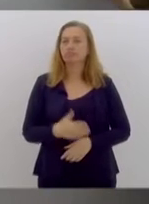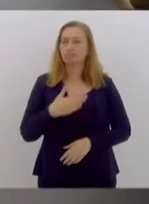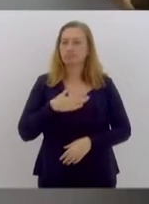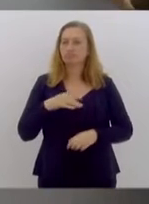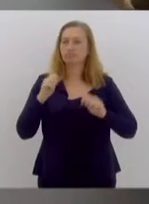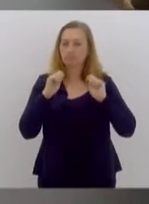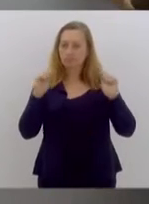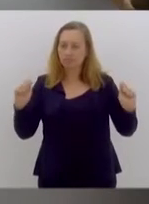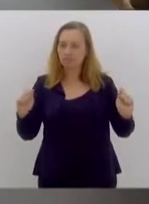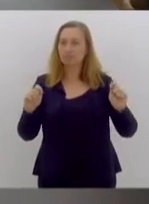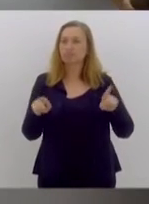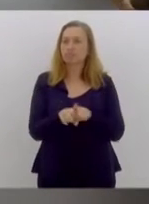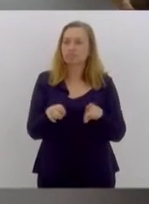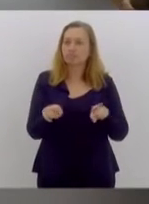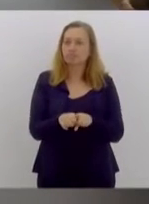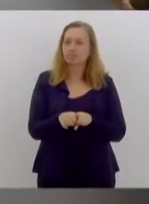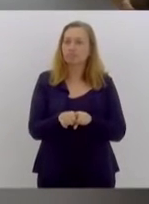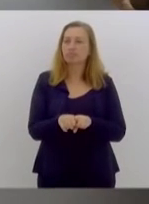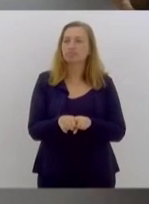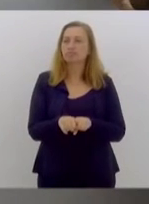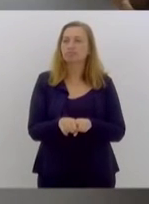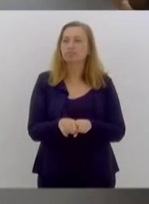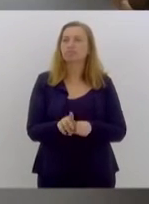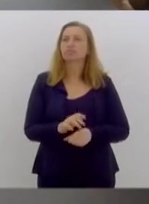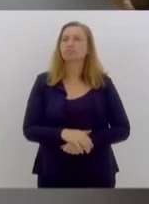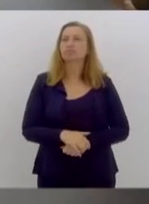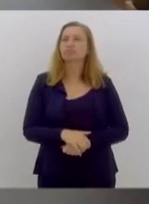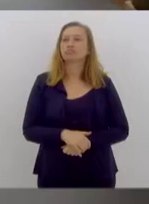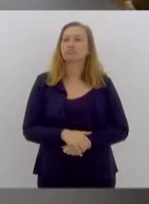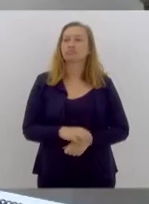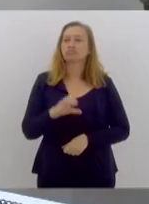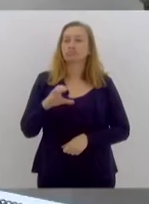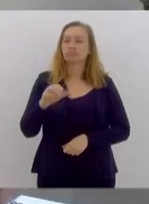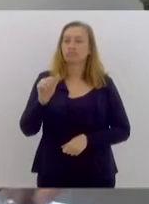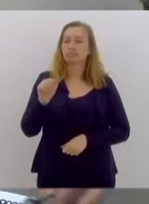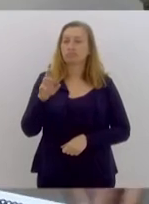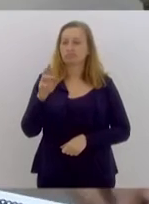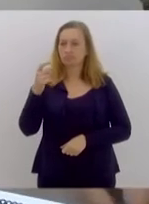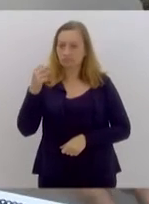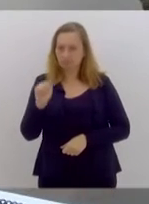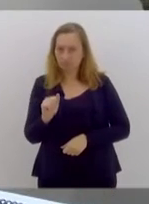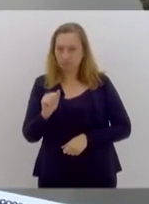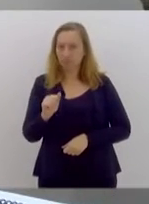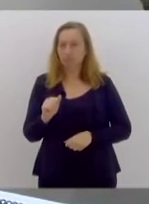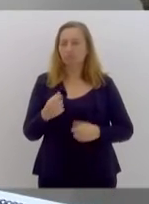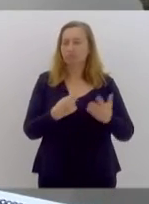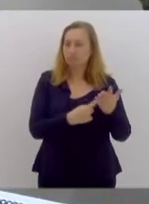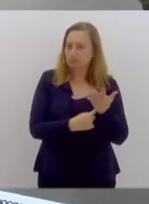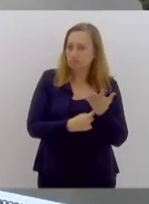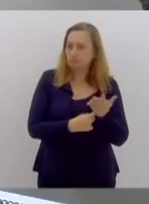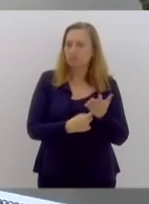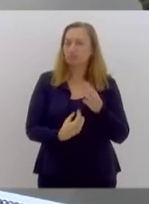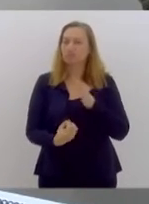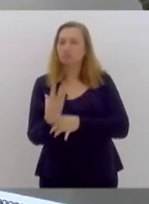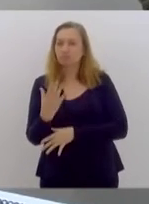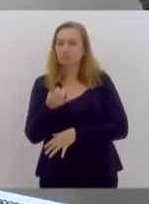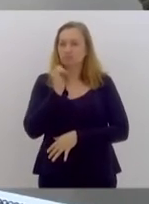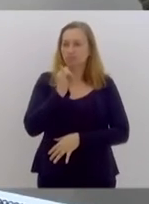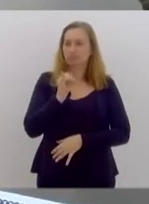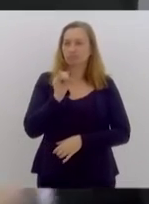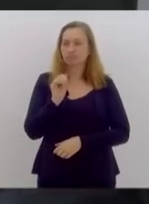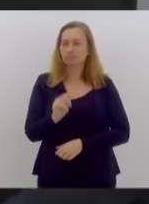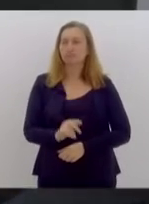Assessoria e mais especialmente ainda e mais enfaticamente ainda a Carla fellows é pessoas contribuições a produção do relatório é